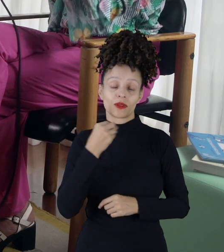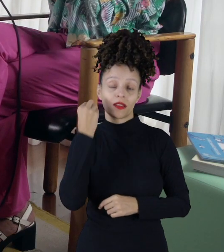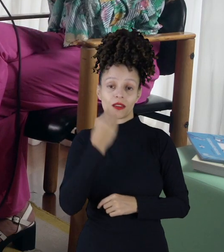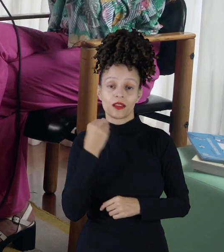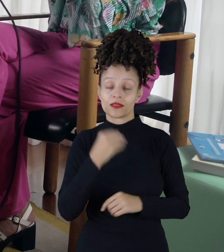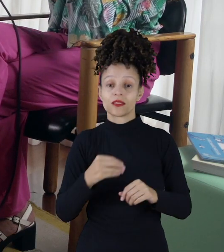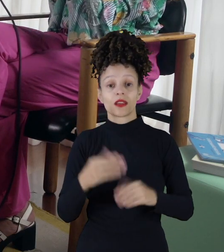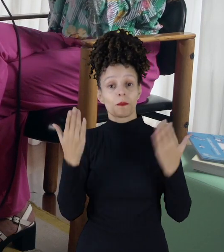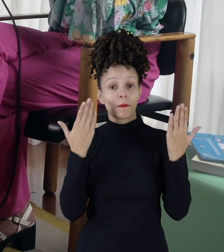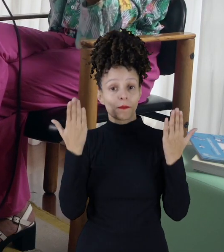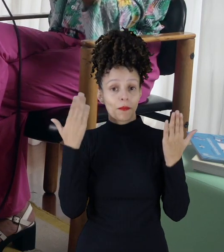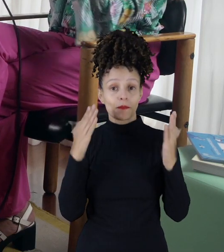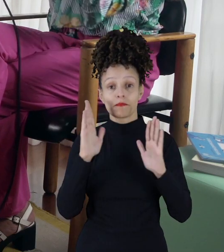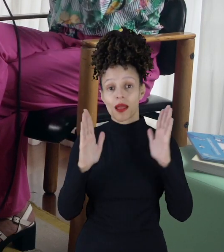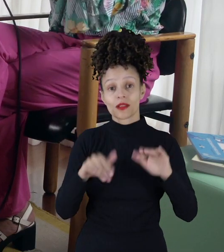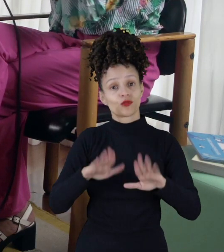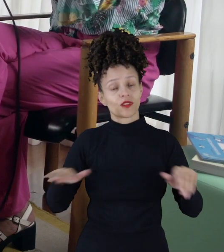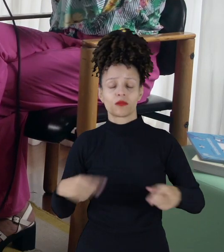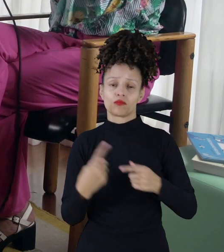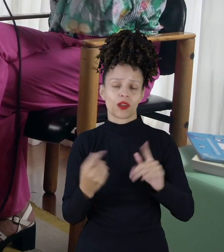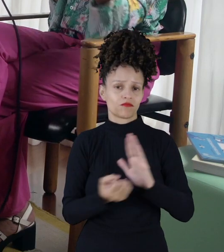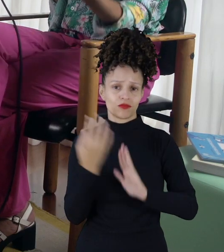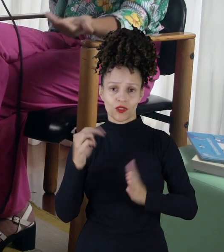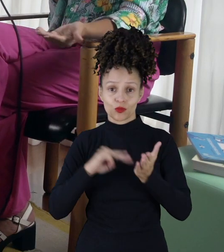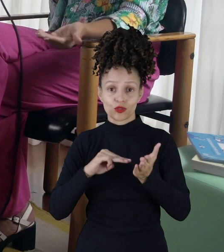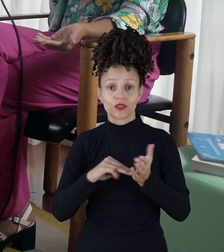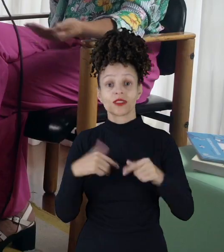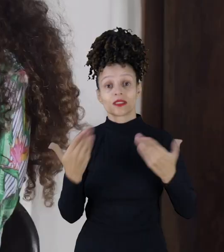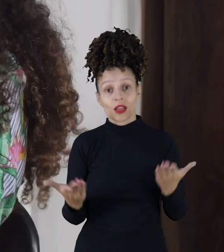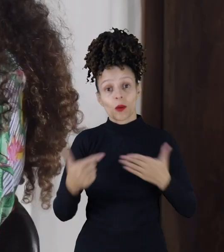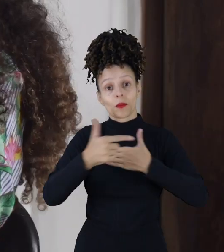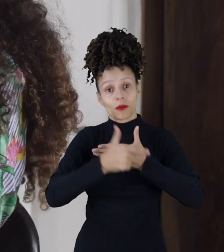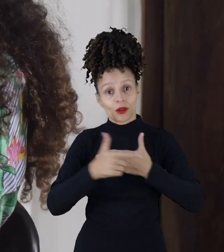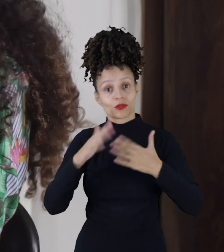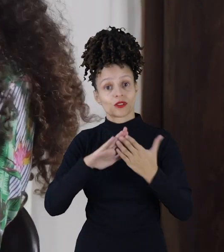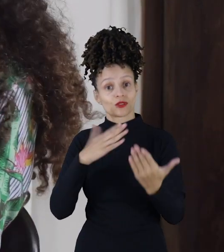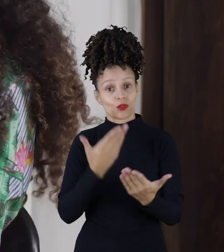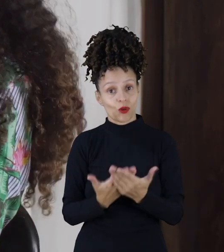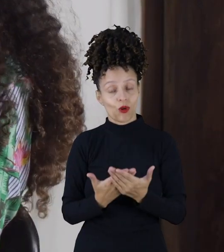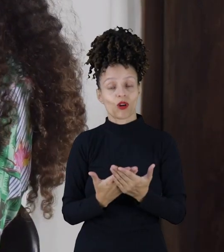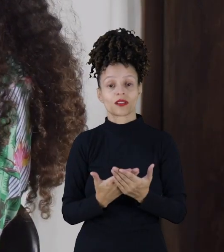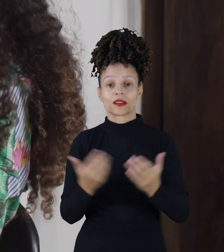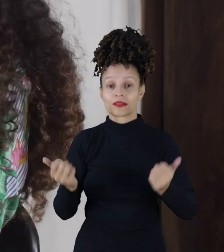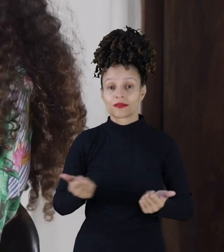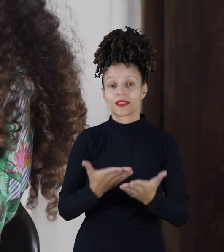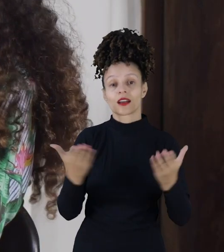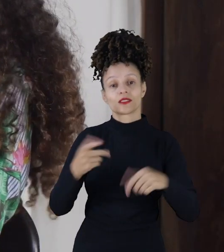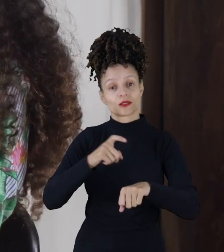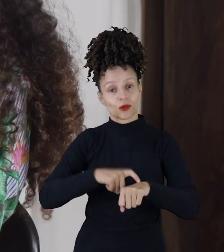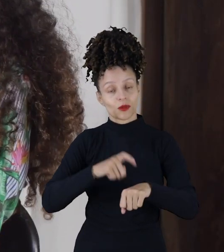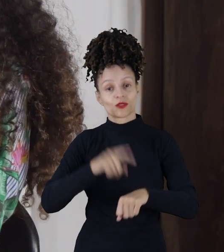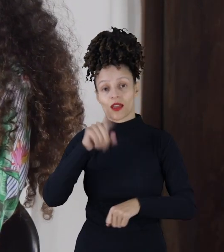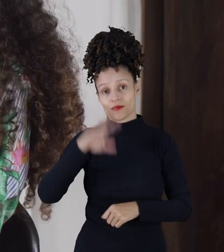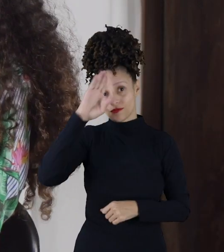essa experiência, né? Na sua infância, por diversos motivos. Então, o papel da escola em proporcionar